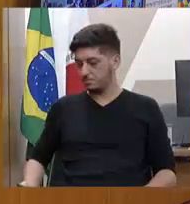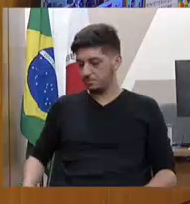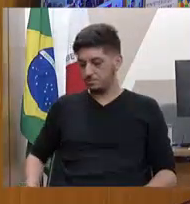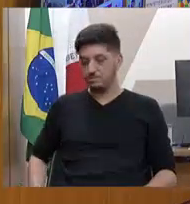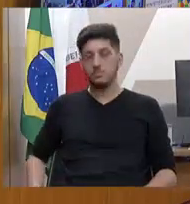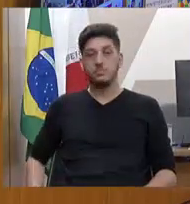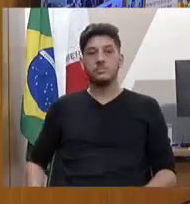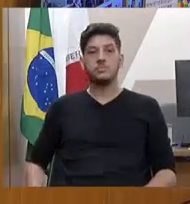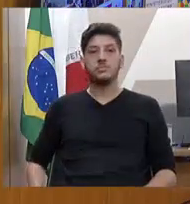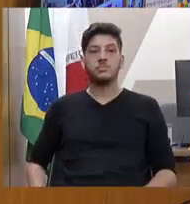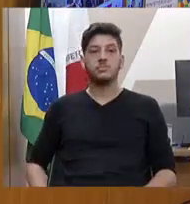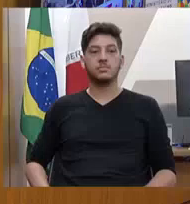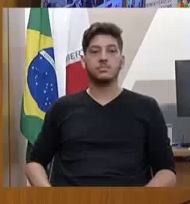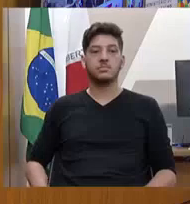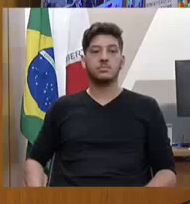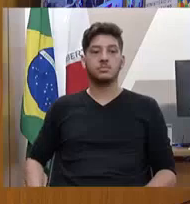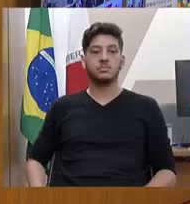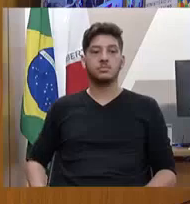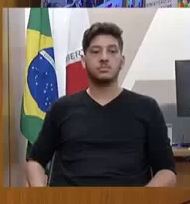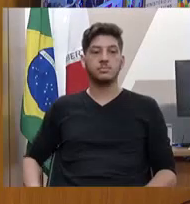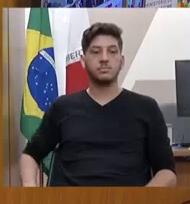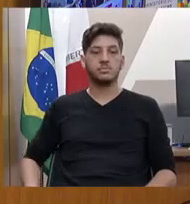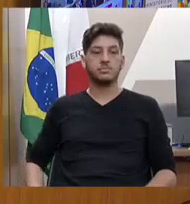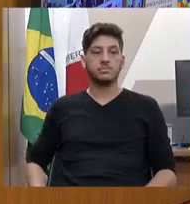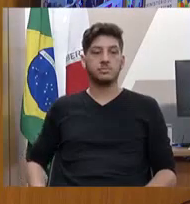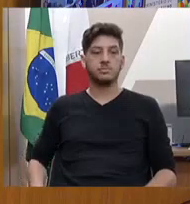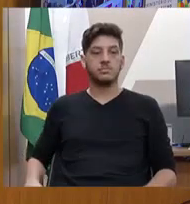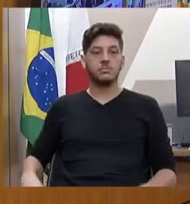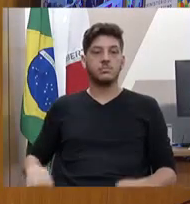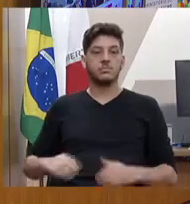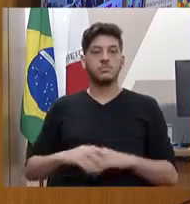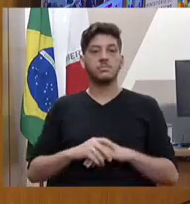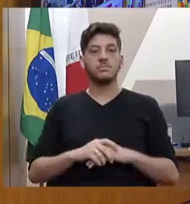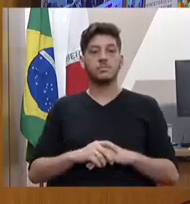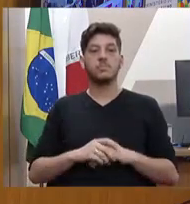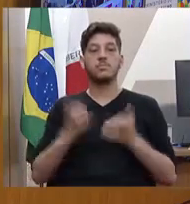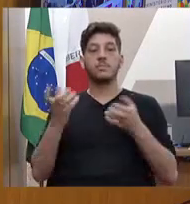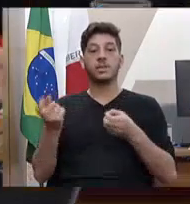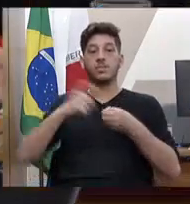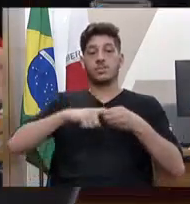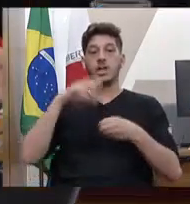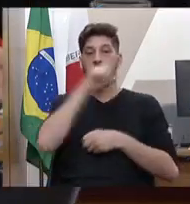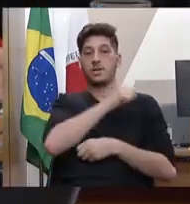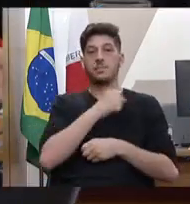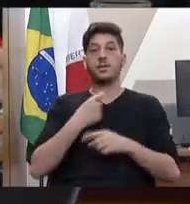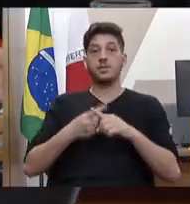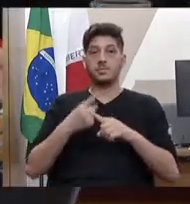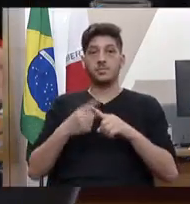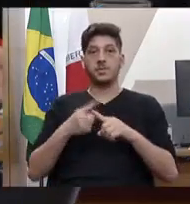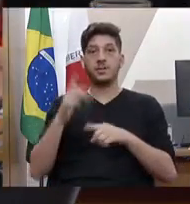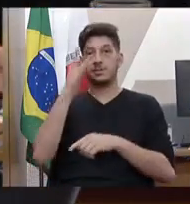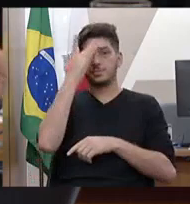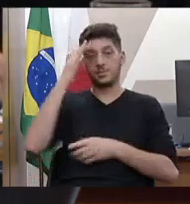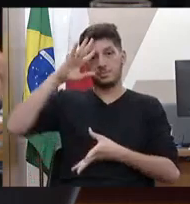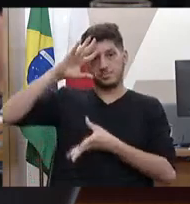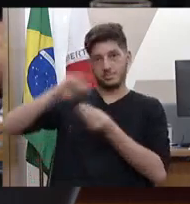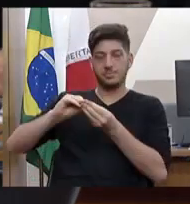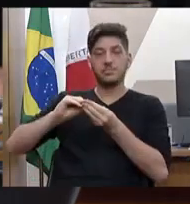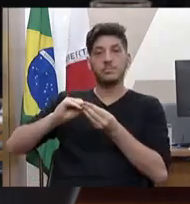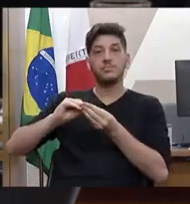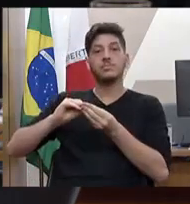Não não quero eu não vou falar não eu só queria que passasse voltasse para mim mesmo pessoal fizesse essas considerações